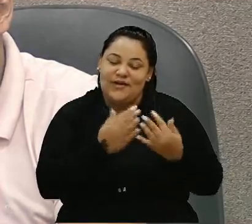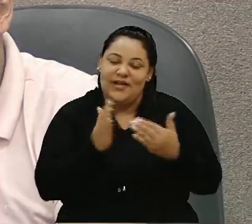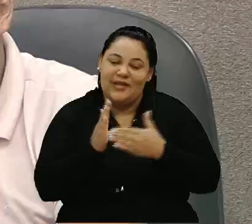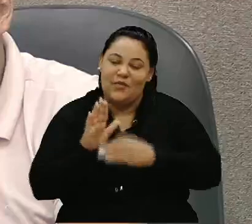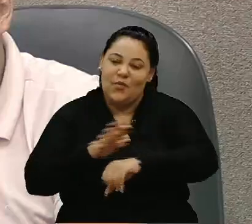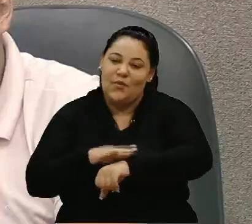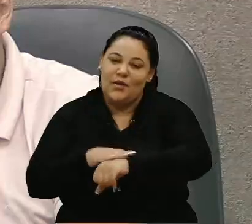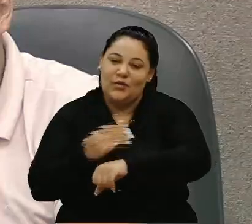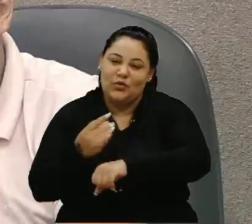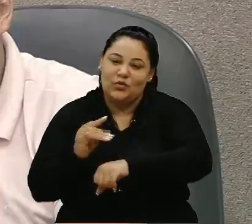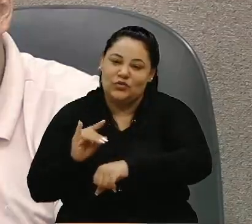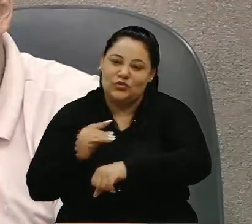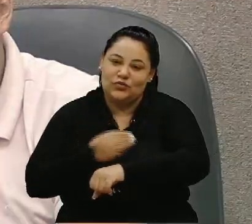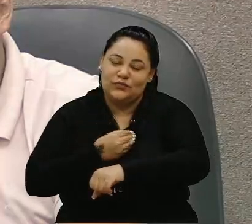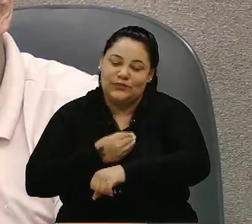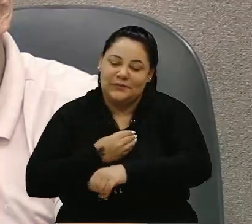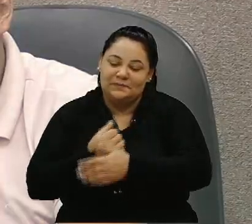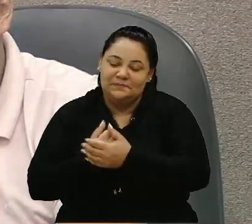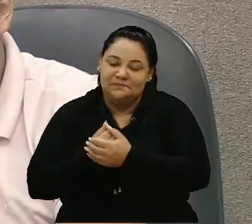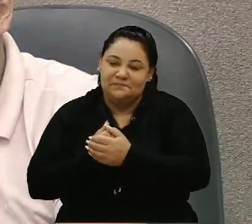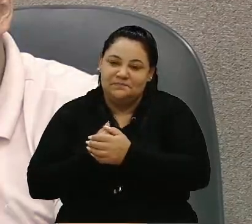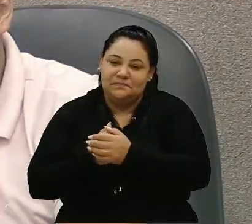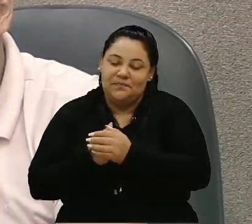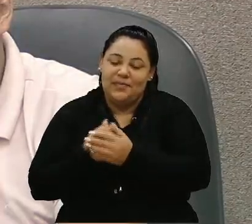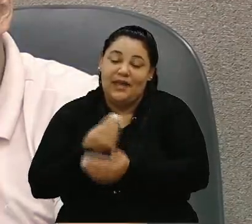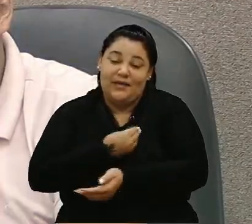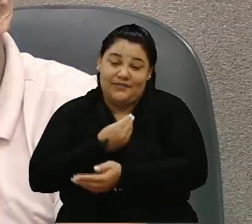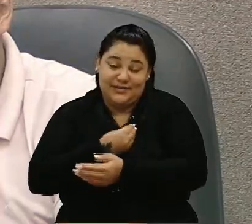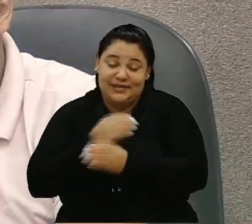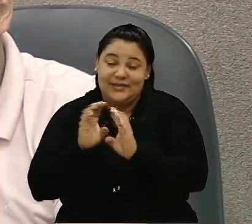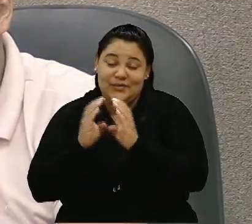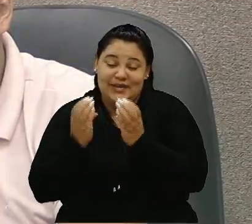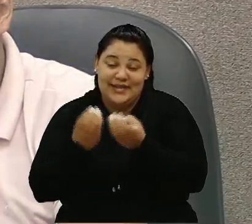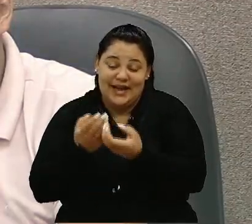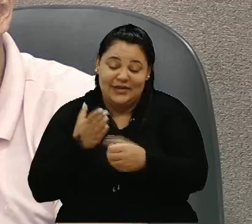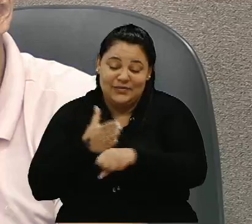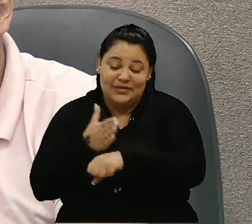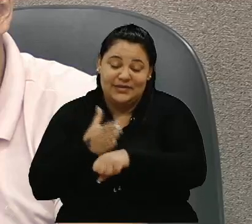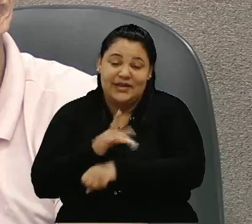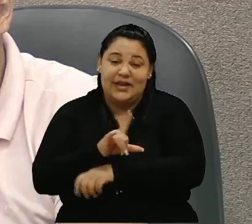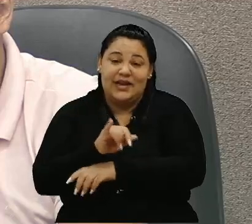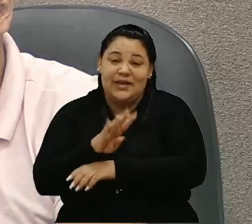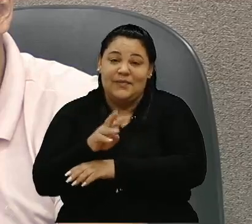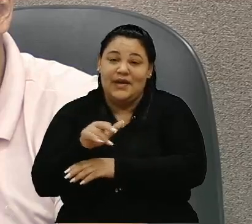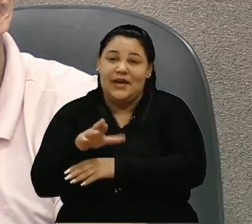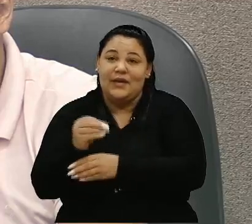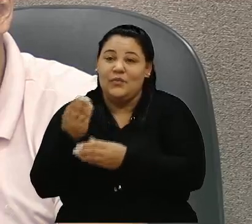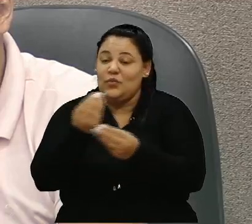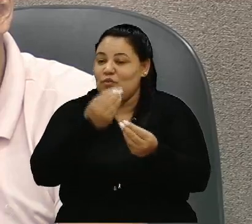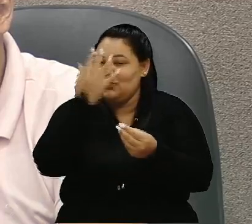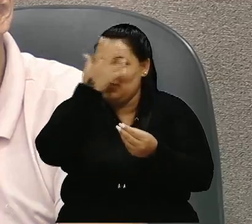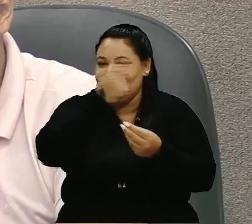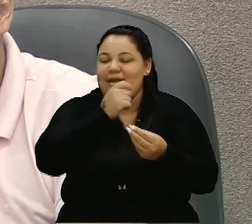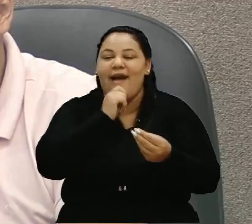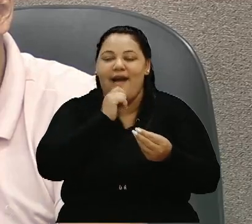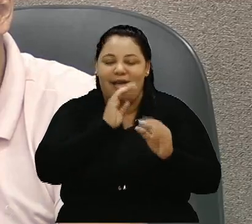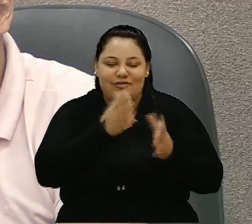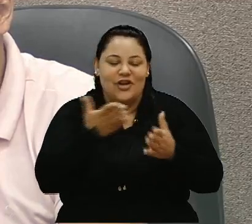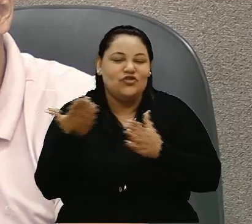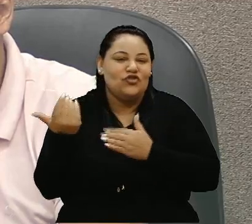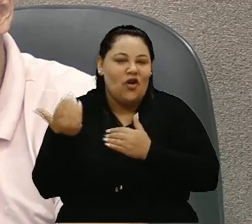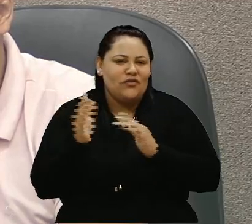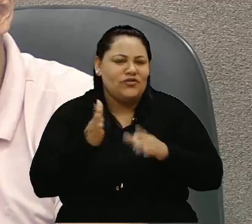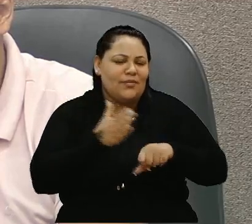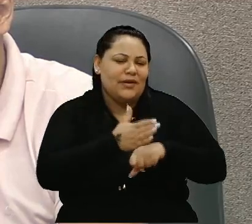vida. A vida comunitária da dona Líbera foi muito bonita, muito participativa. Ainda muito nova, já era catequista